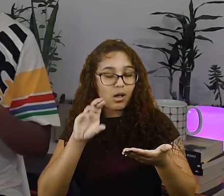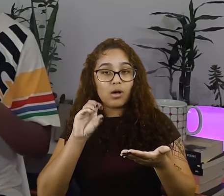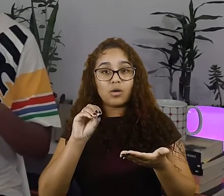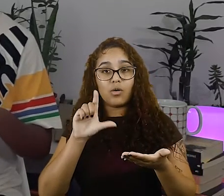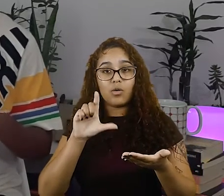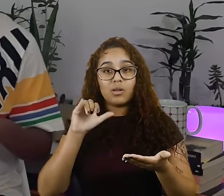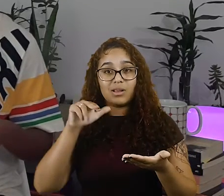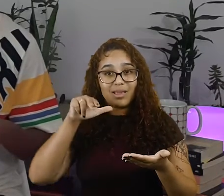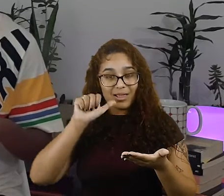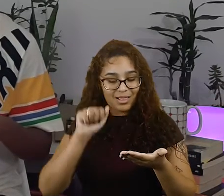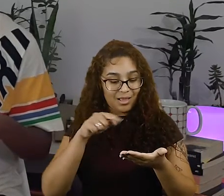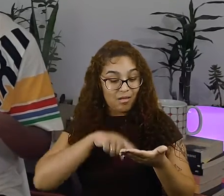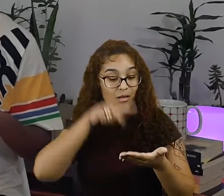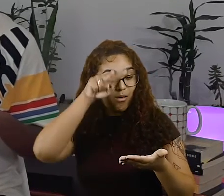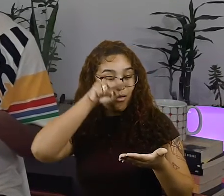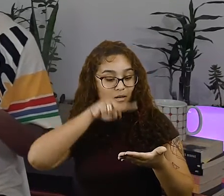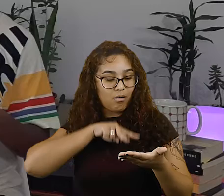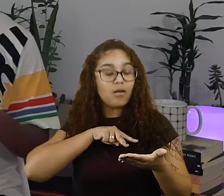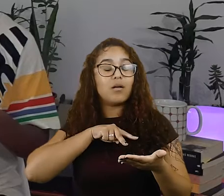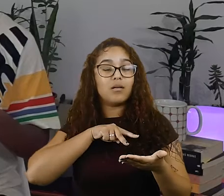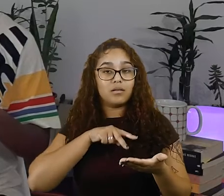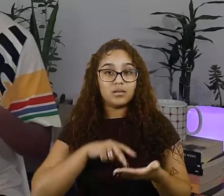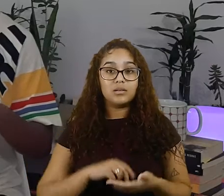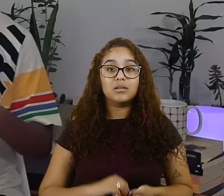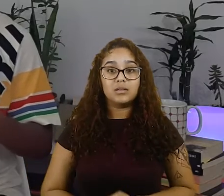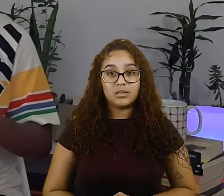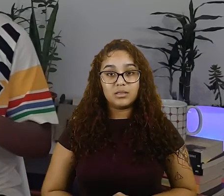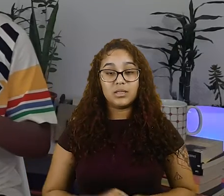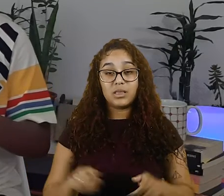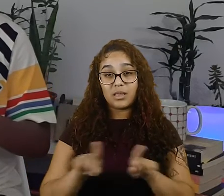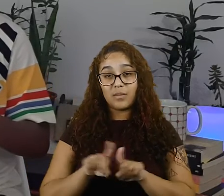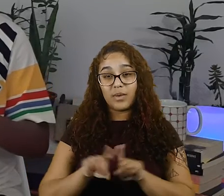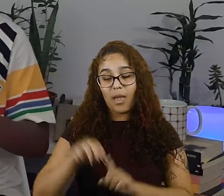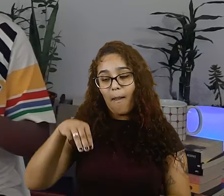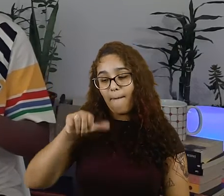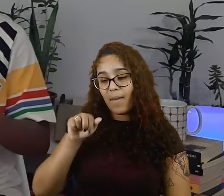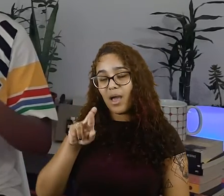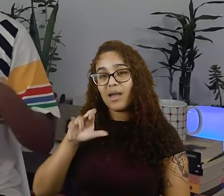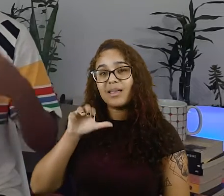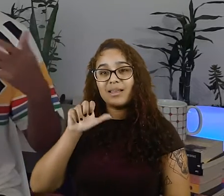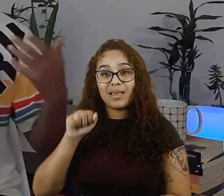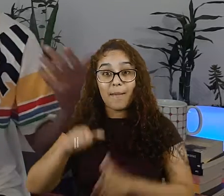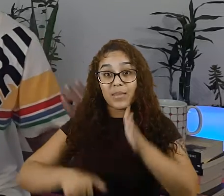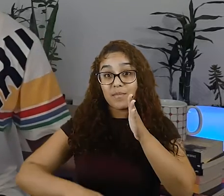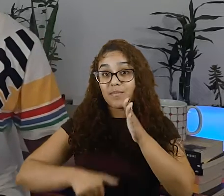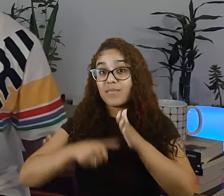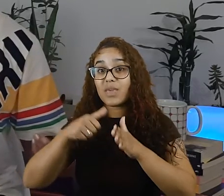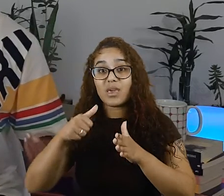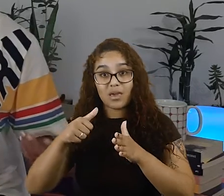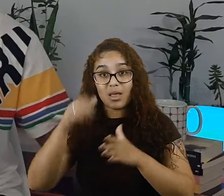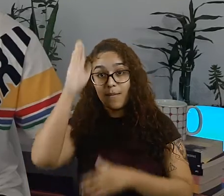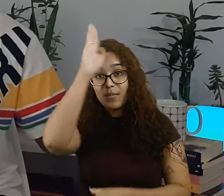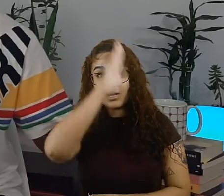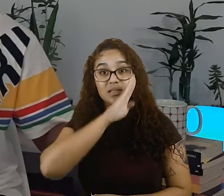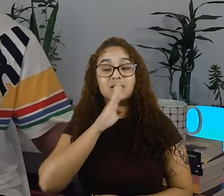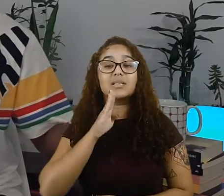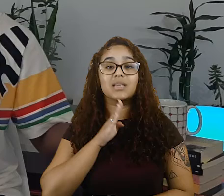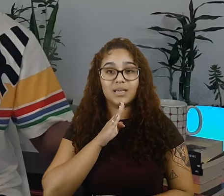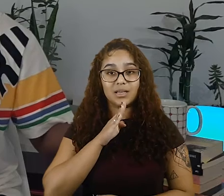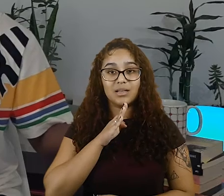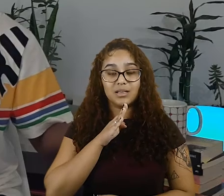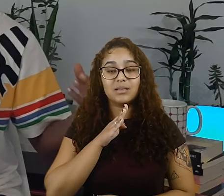da Carolina Maria de Jesus, revisita até mesmo uma obra da Maria Firmina dos Reis, a nossa